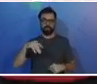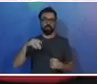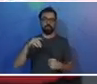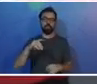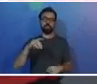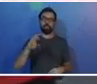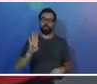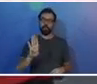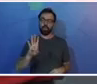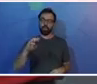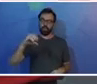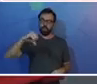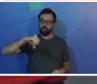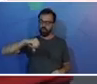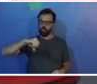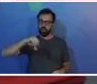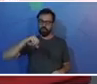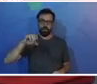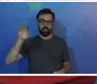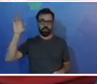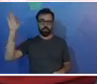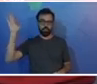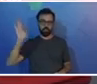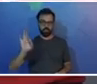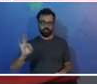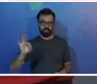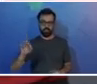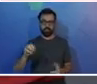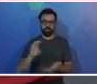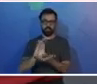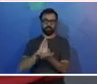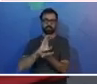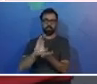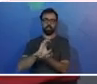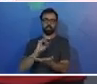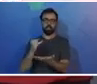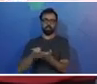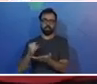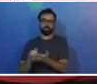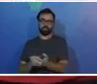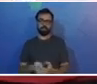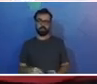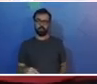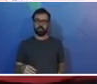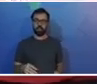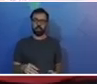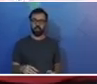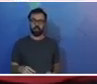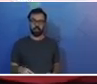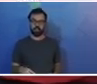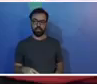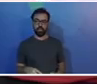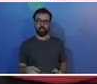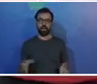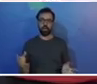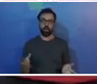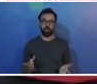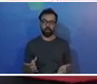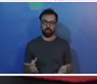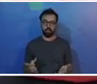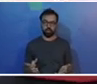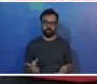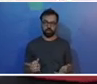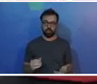o Paraná, Rio Grande do Norte e Santa Catarina, ultrapassaram o limite prudencial de